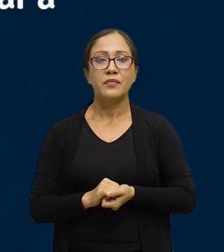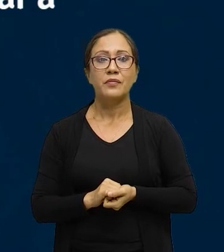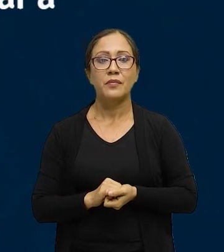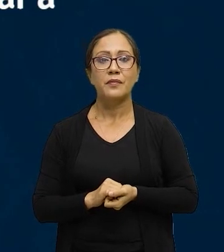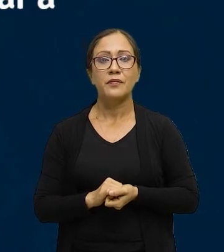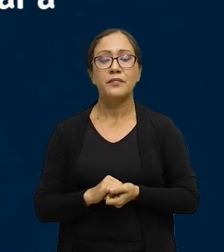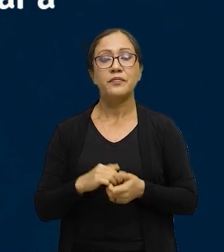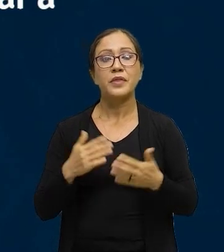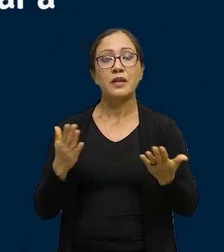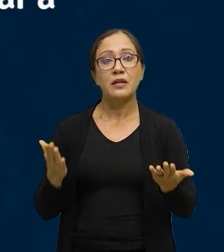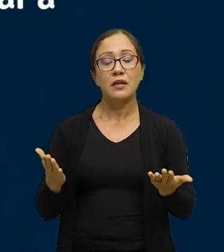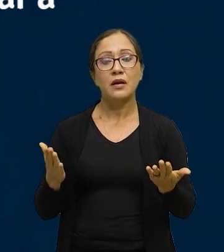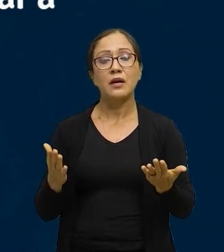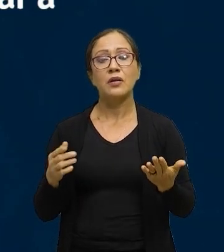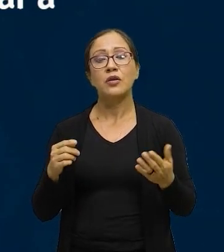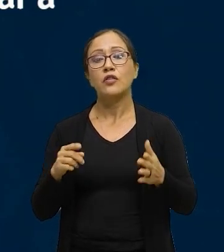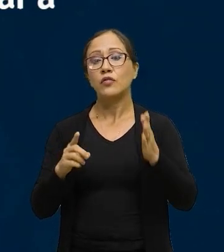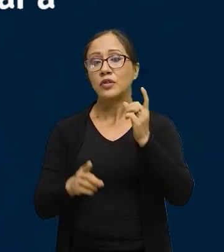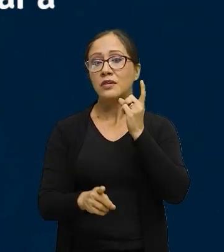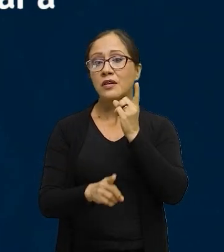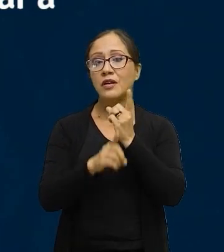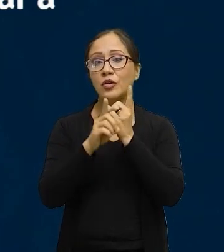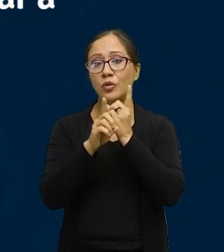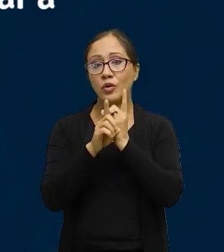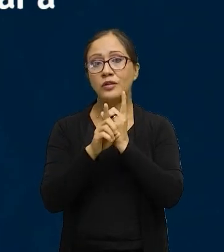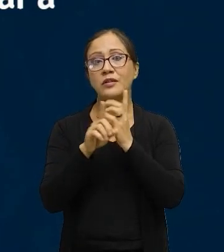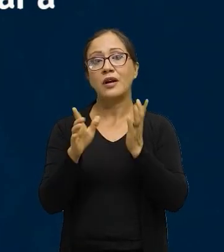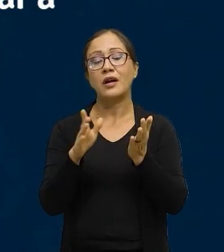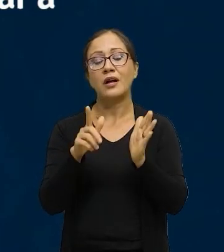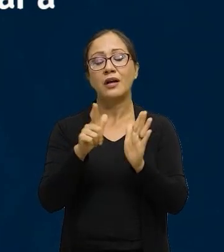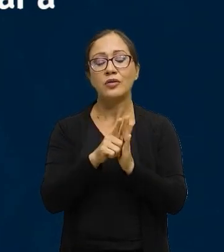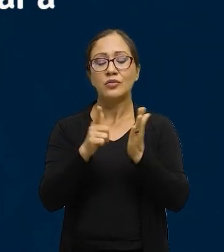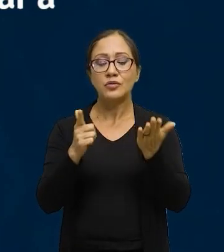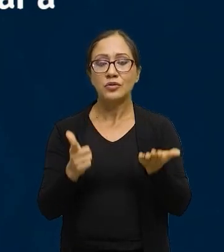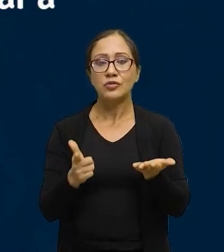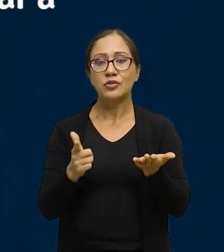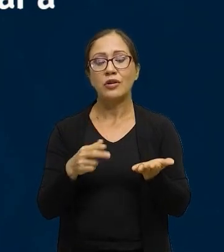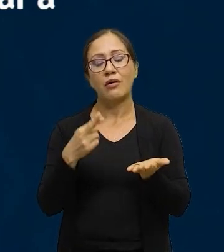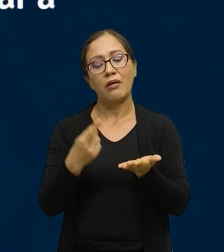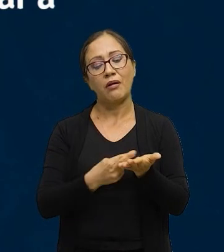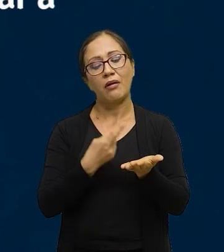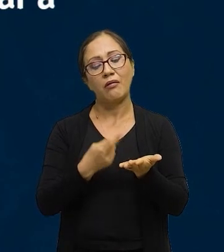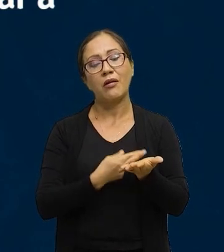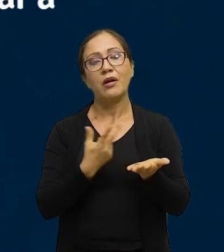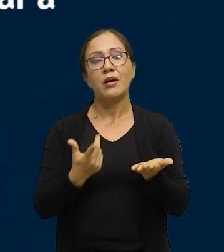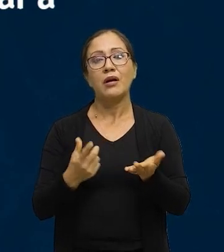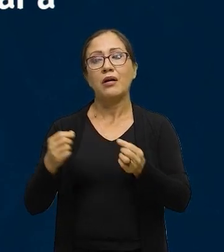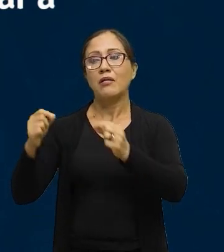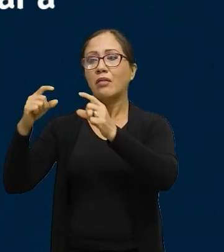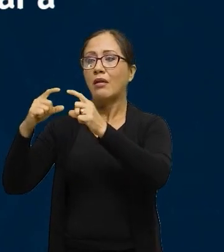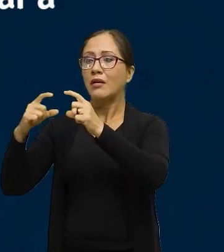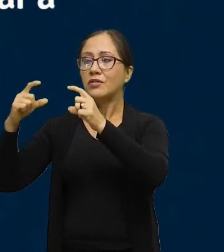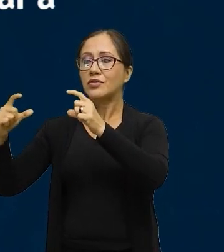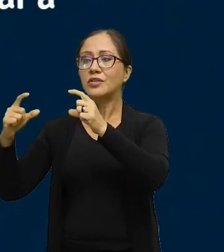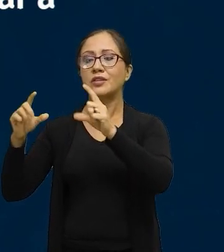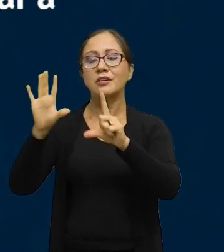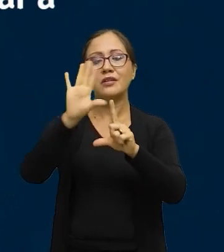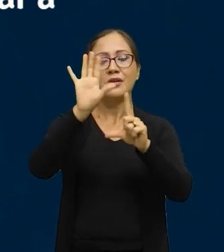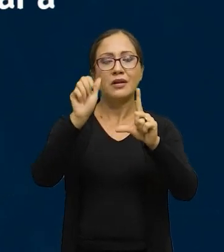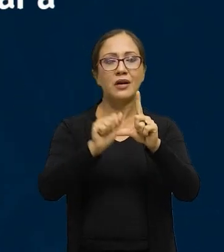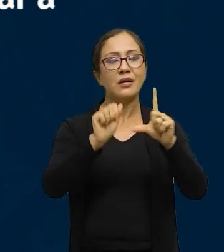Tanto faz o que você encontrar no seu jornal, na sua revista, tirinha, cartoon ou